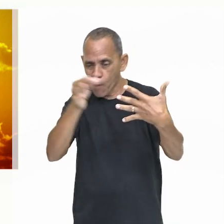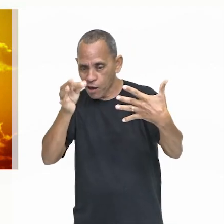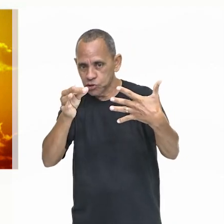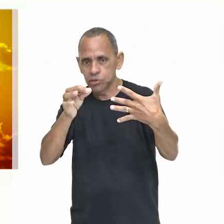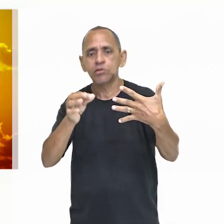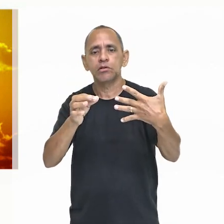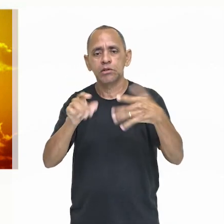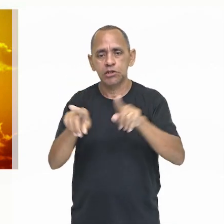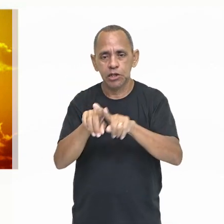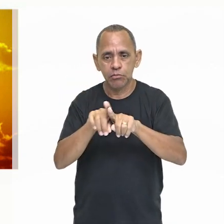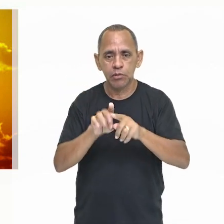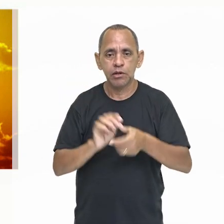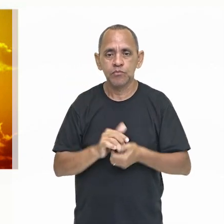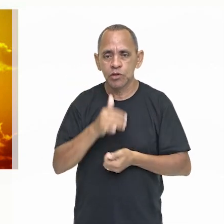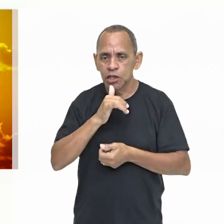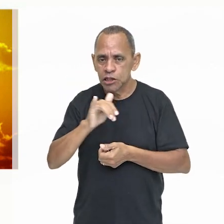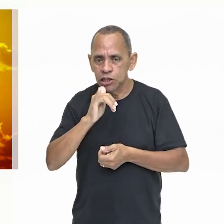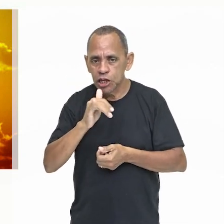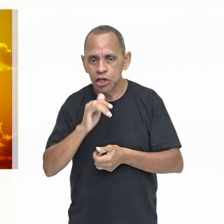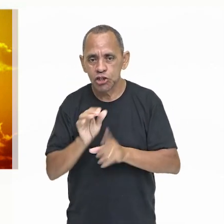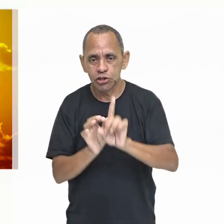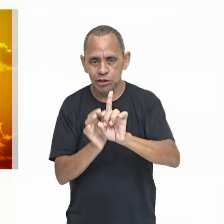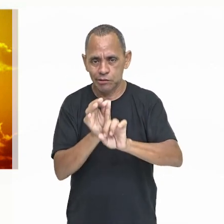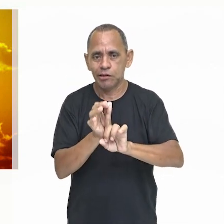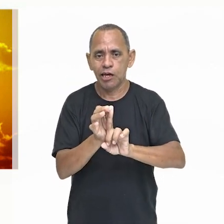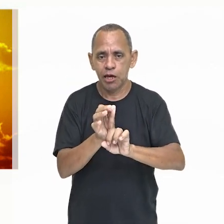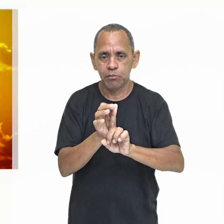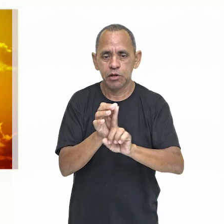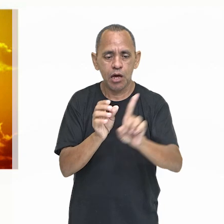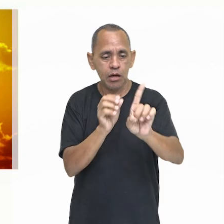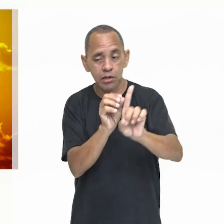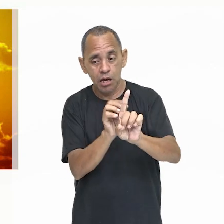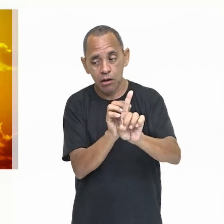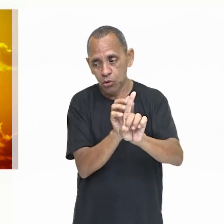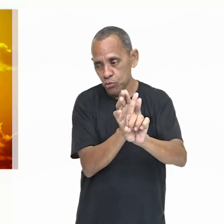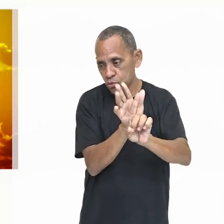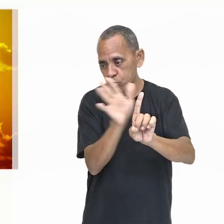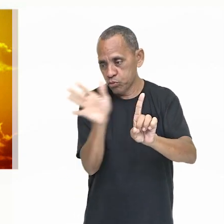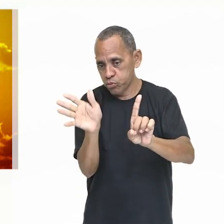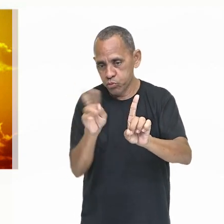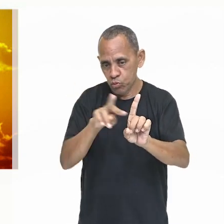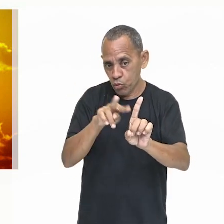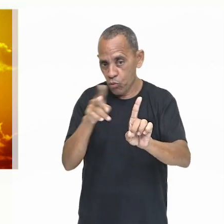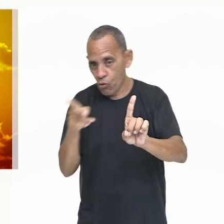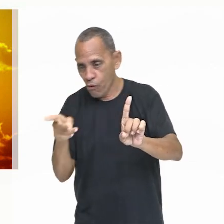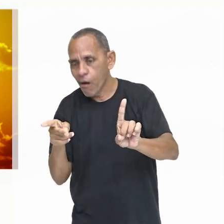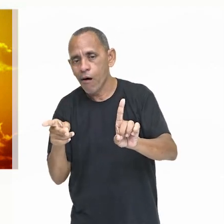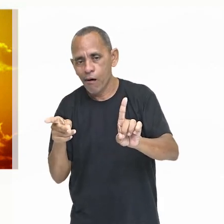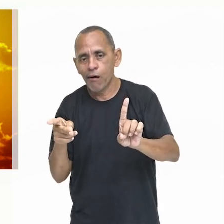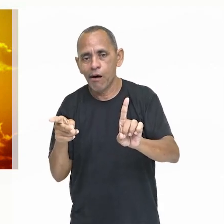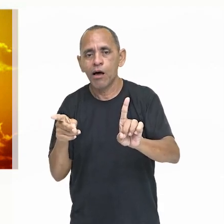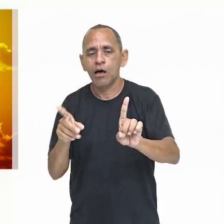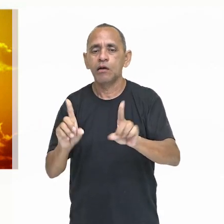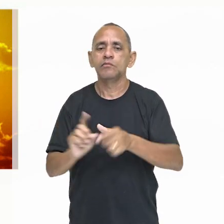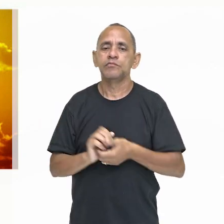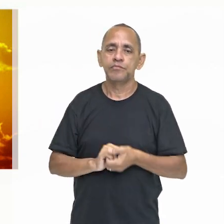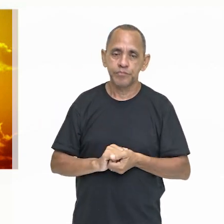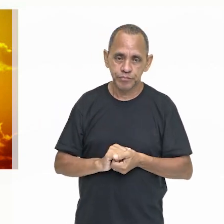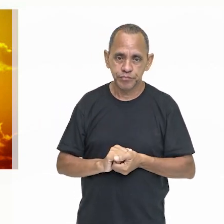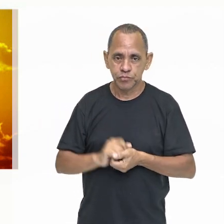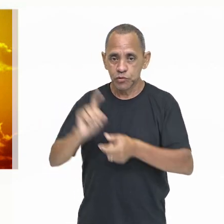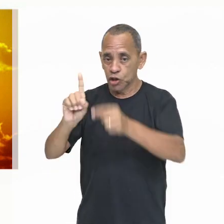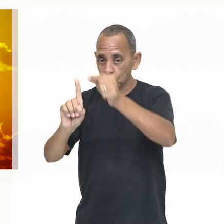energia térmica que flui de um corpo com maior temperatura